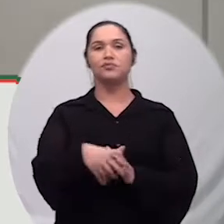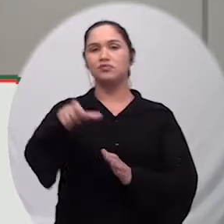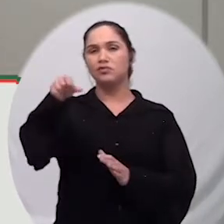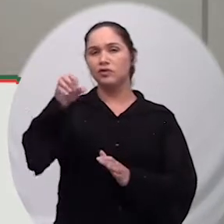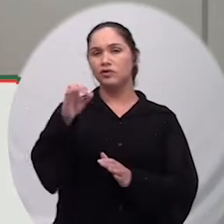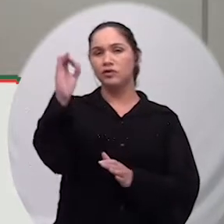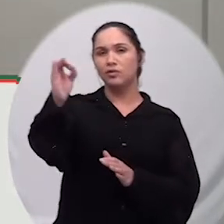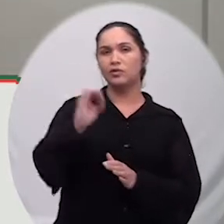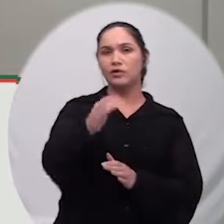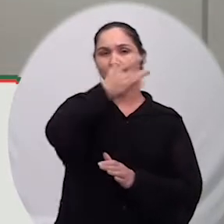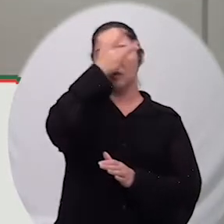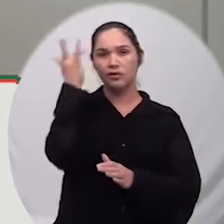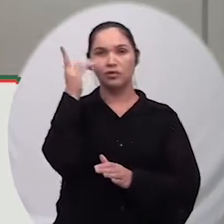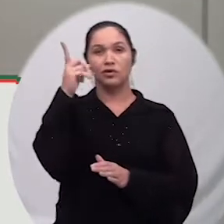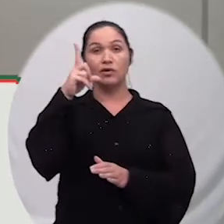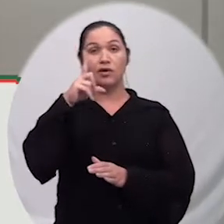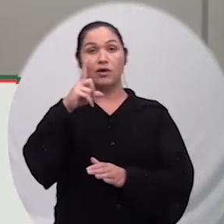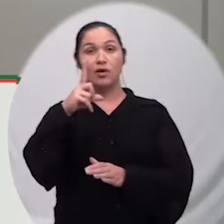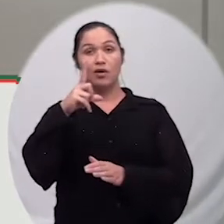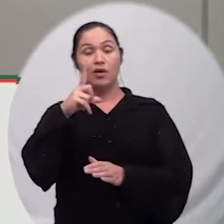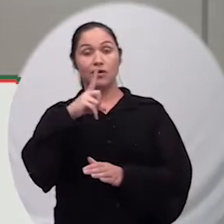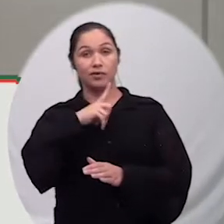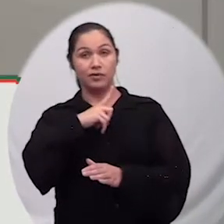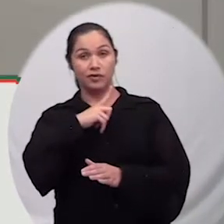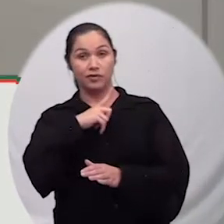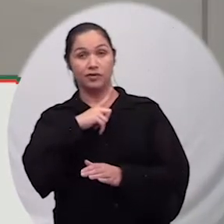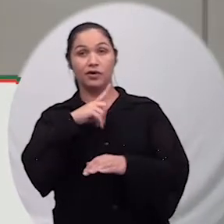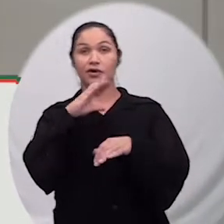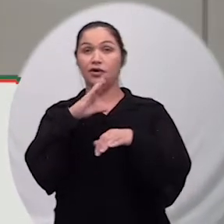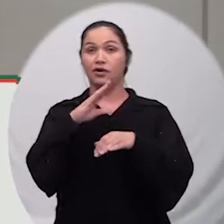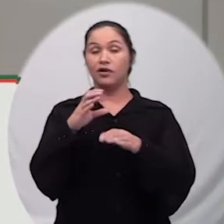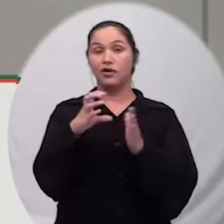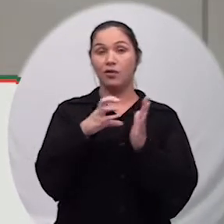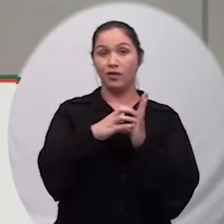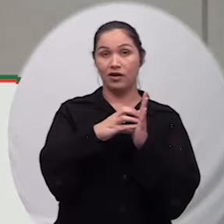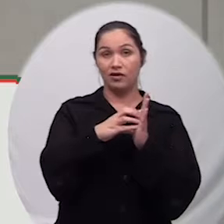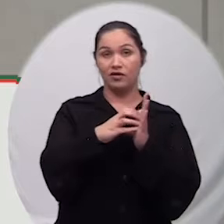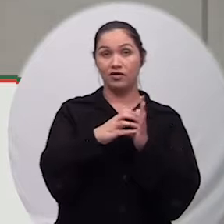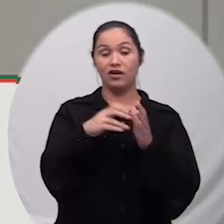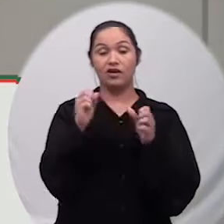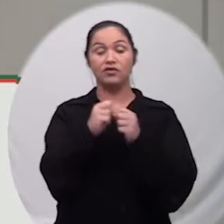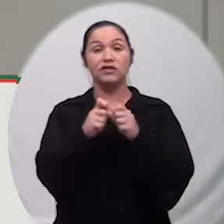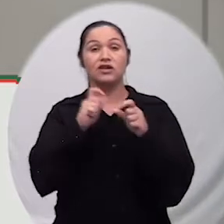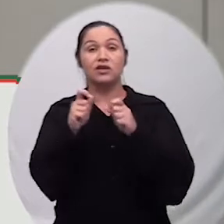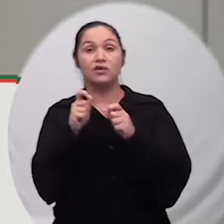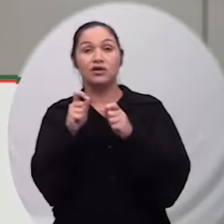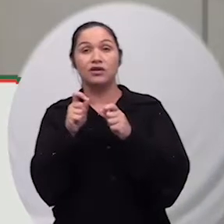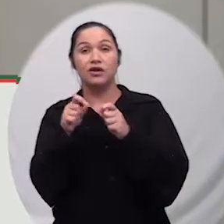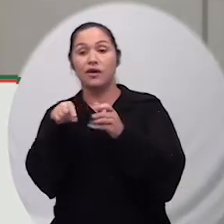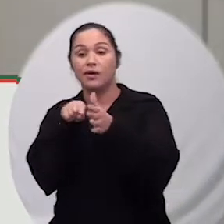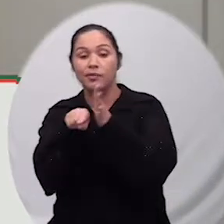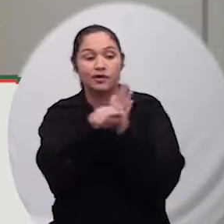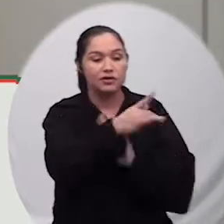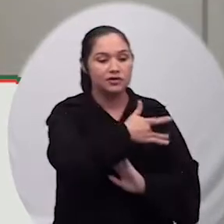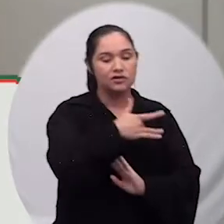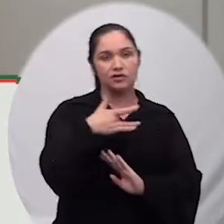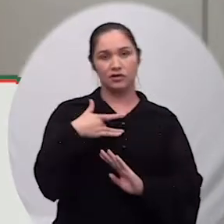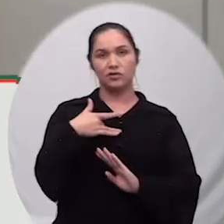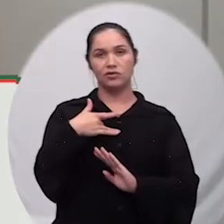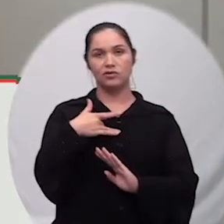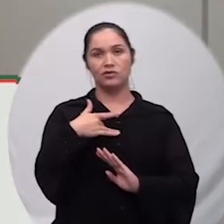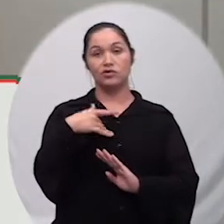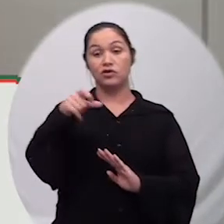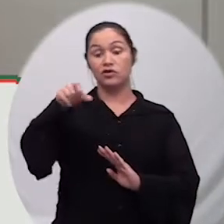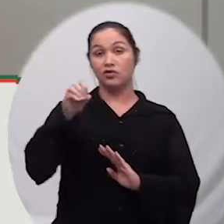portadoras do vírus tenham sido feito exame para diagnóstico do HIV. Destes, 90% tem o tratamento